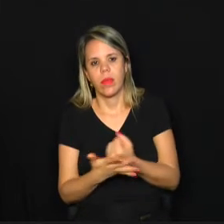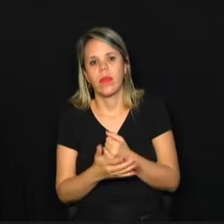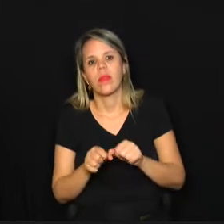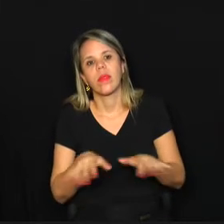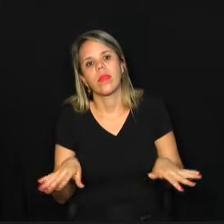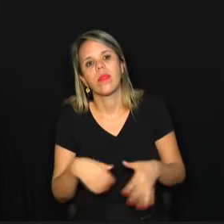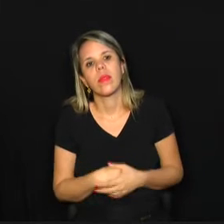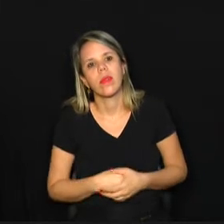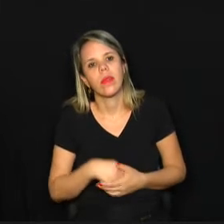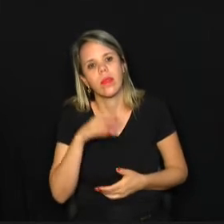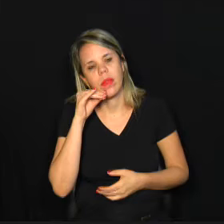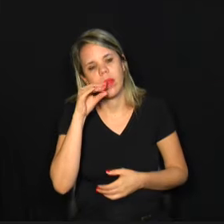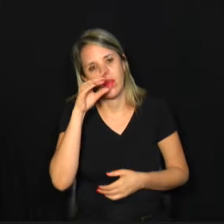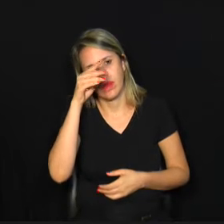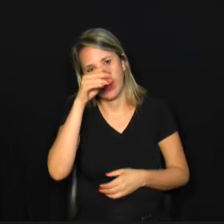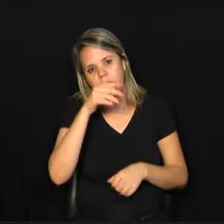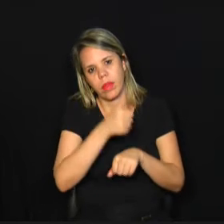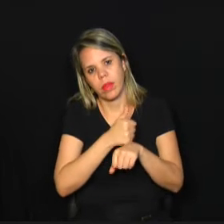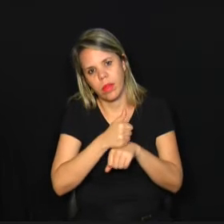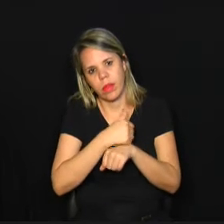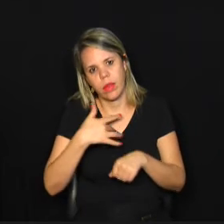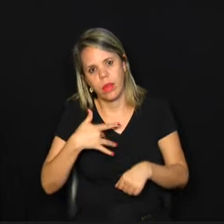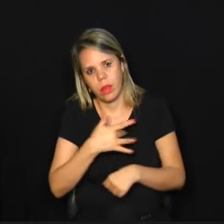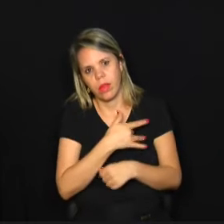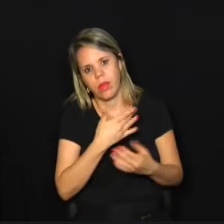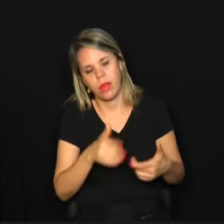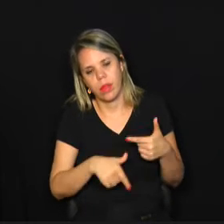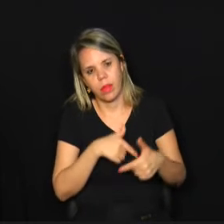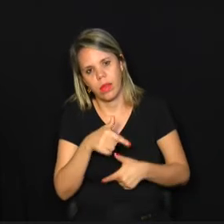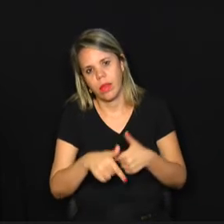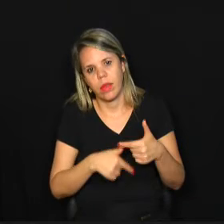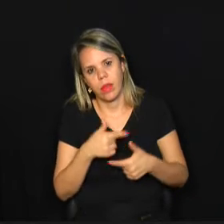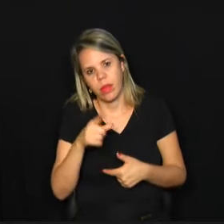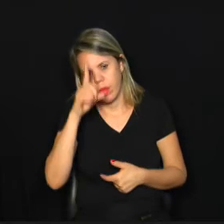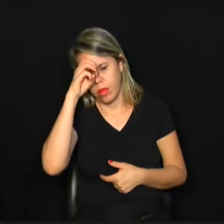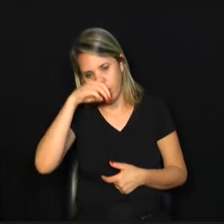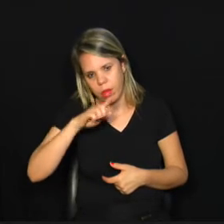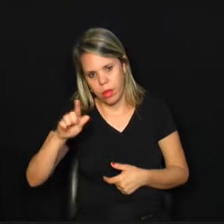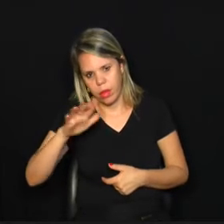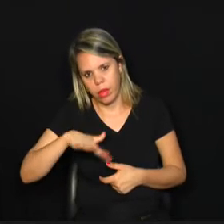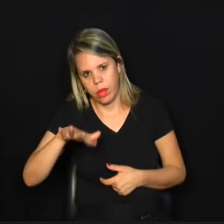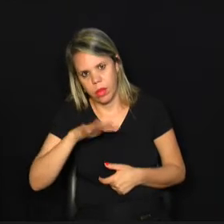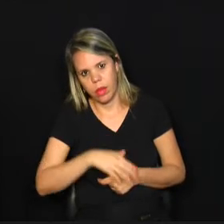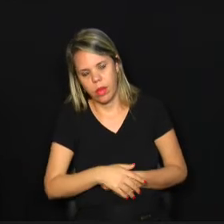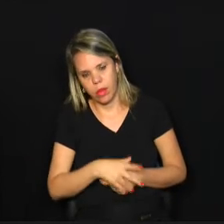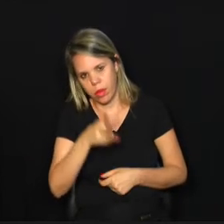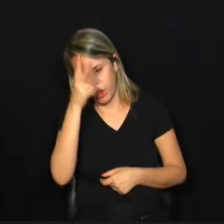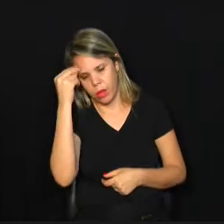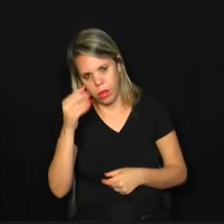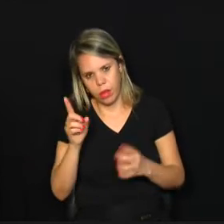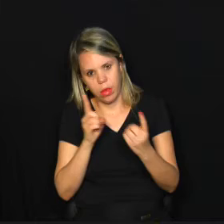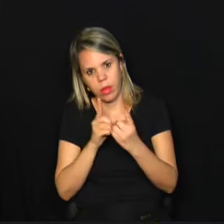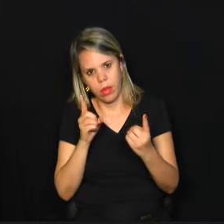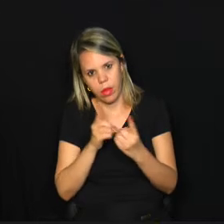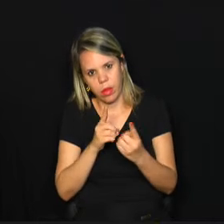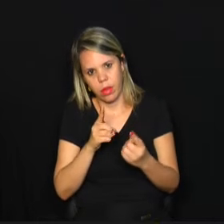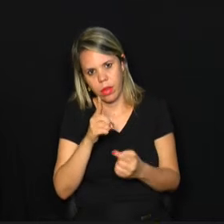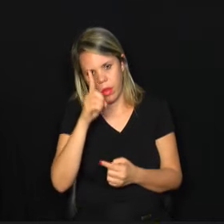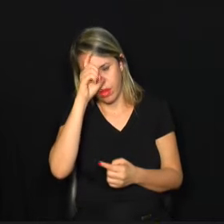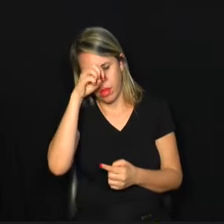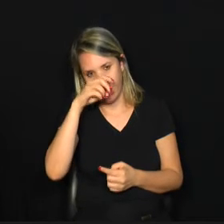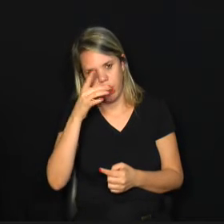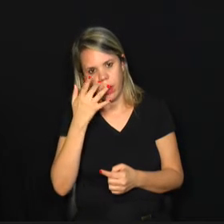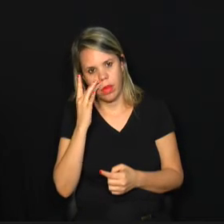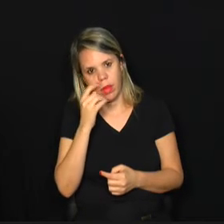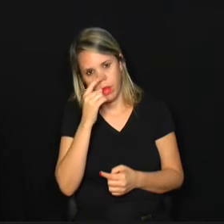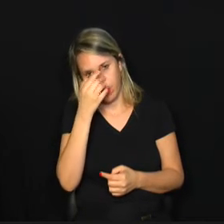que o servidor público da saúde, né, tanto do Marugate como o servidor público que está atendendo o Hospital Ouro Verde, é de